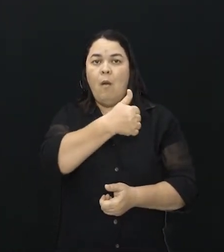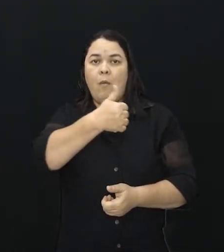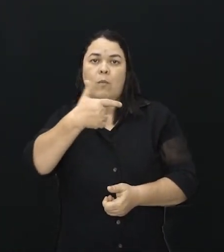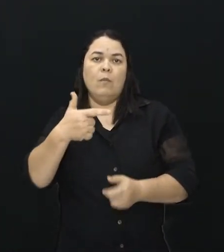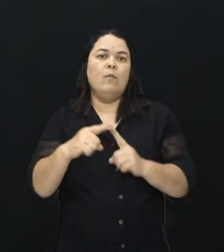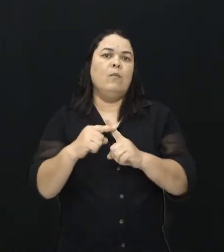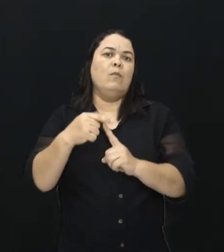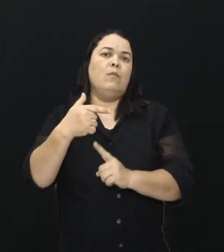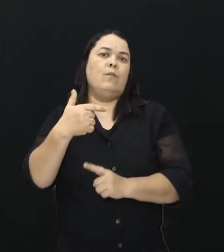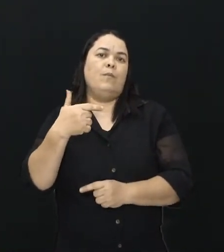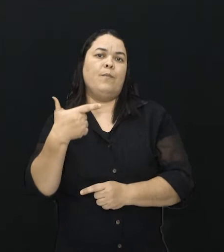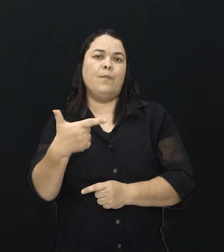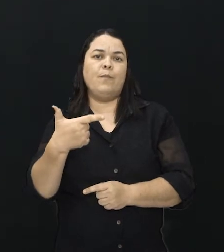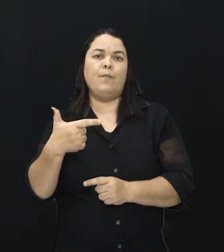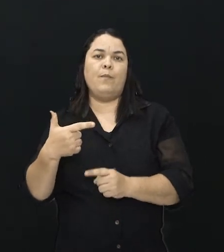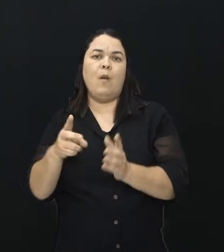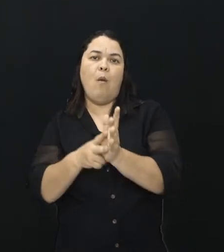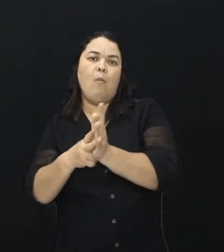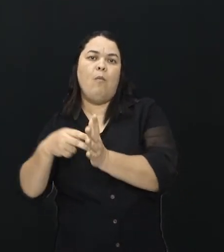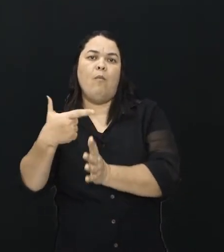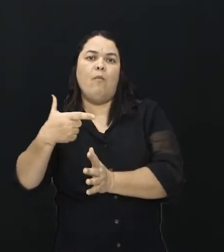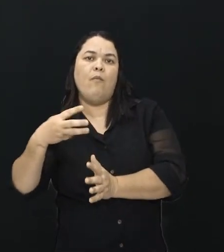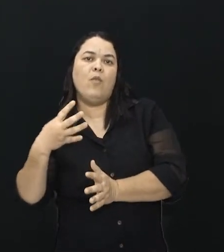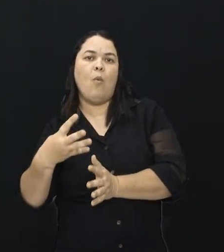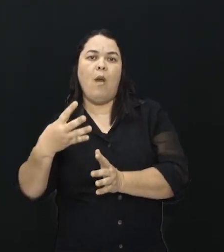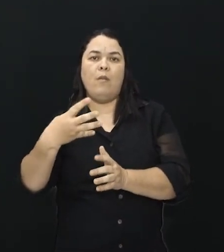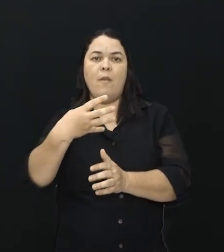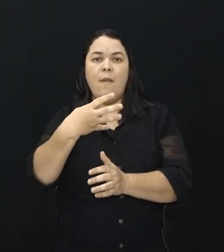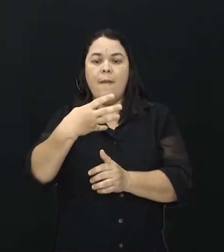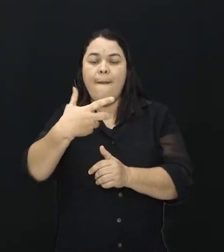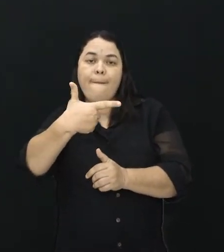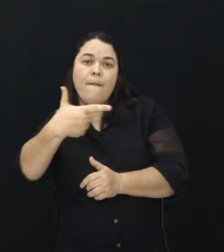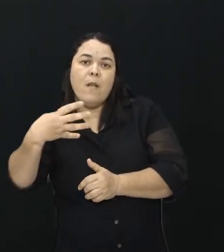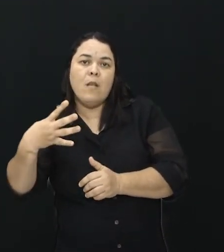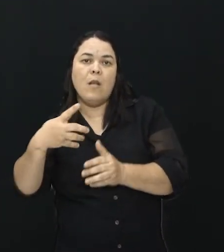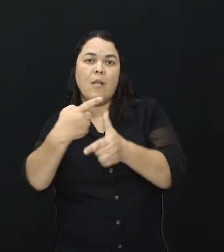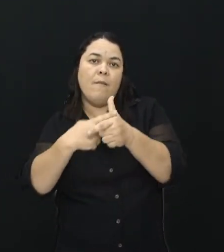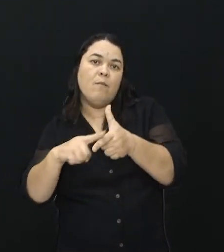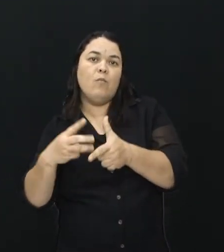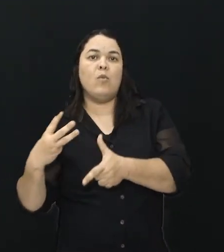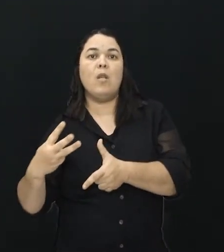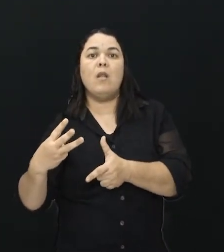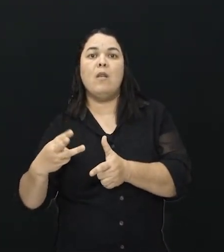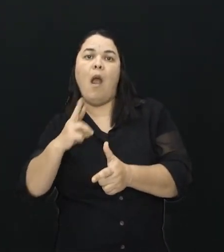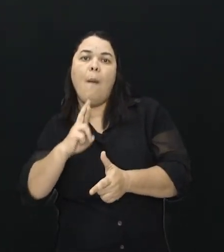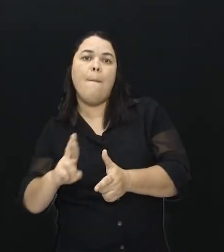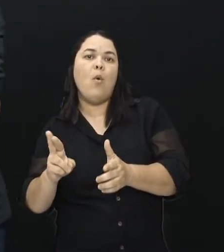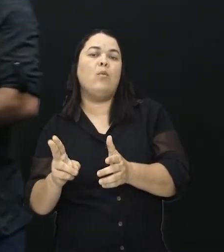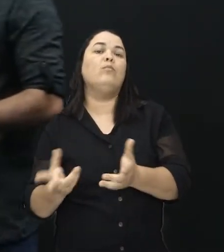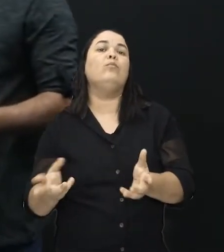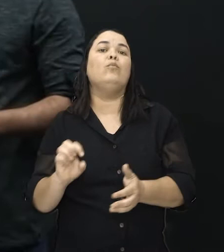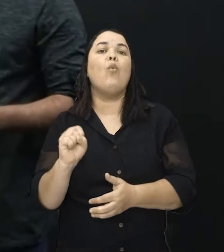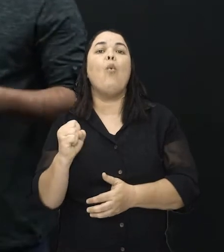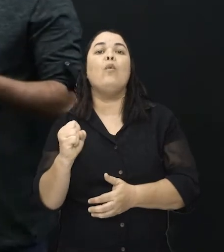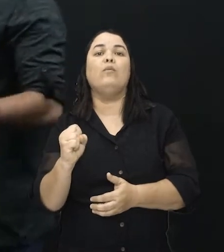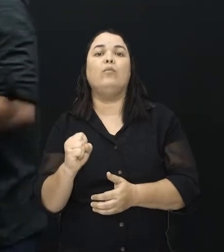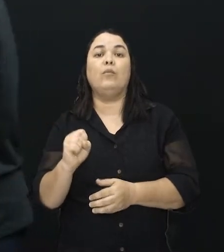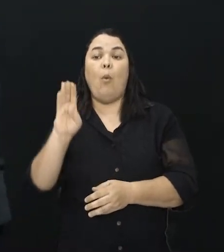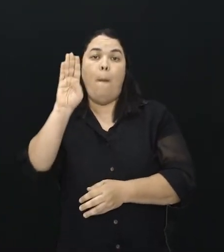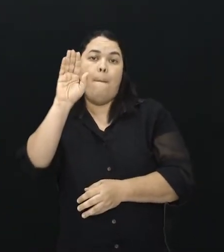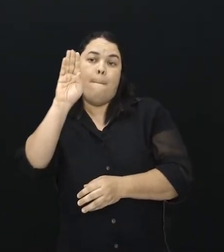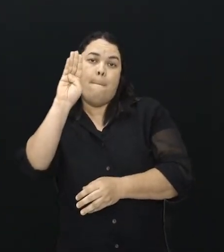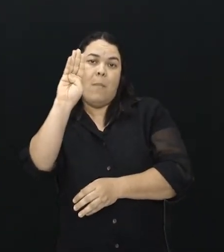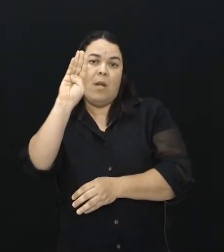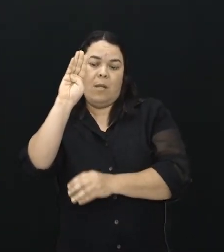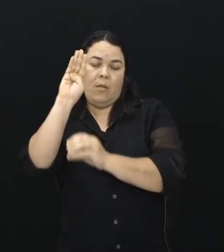é 24. 24 dividido por 3 é igual a 8. Então, eu vou ter B sobre 8.